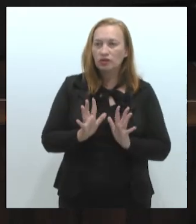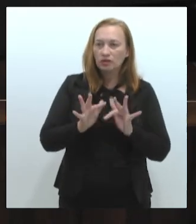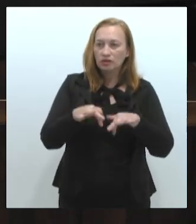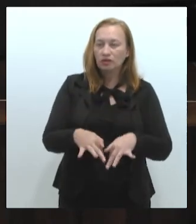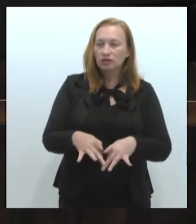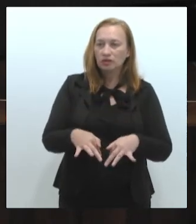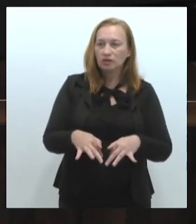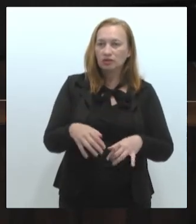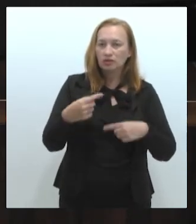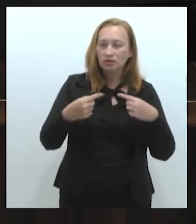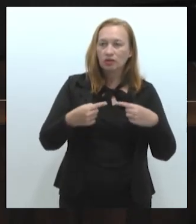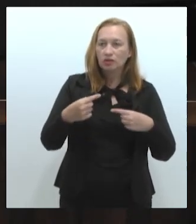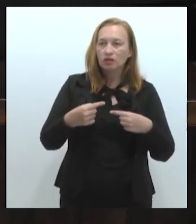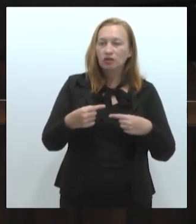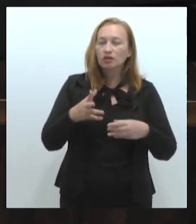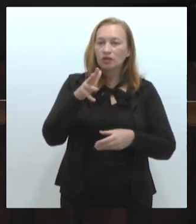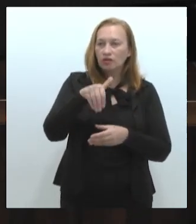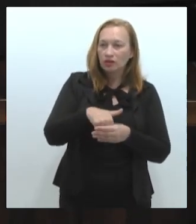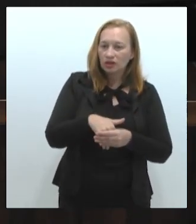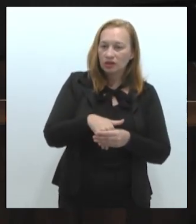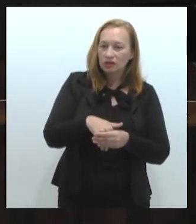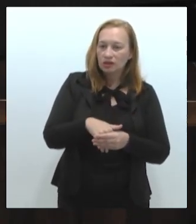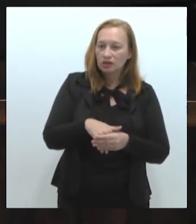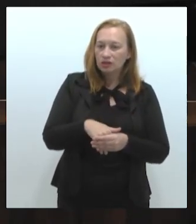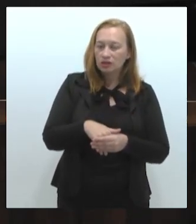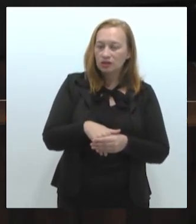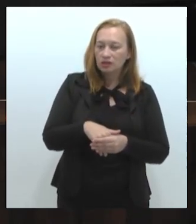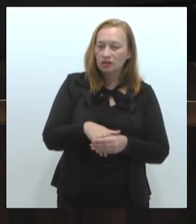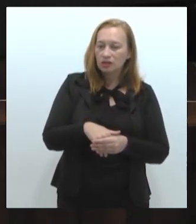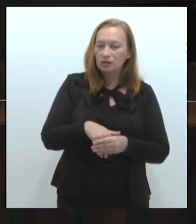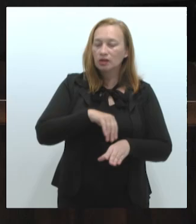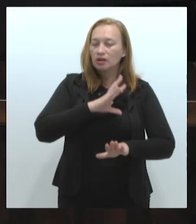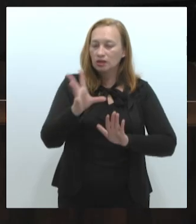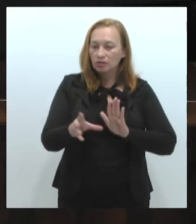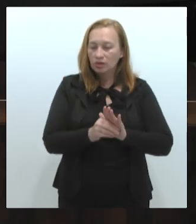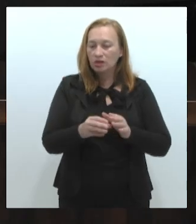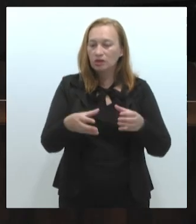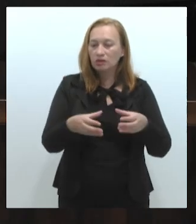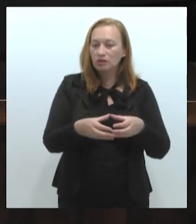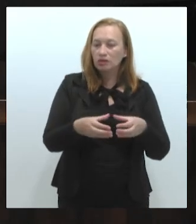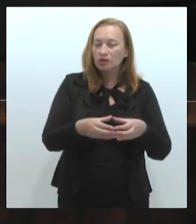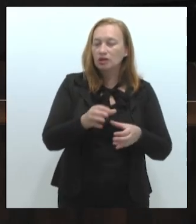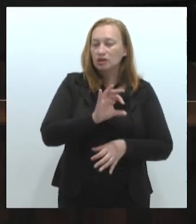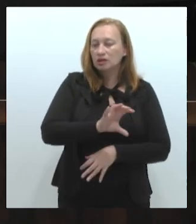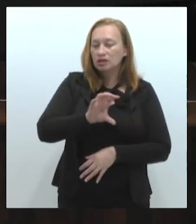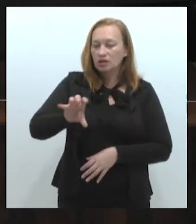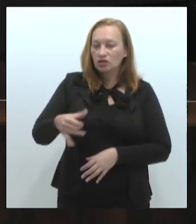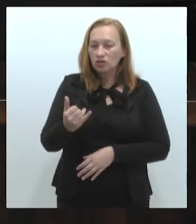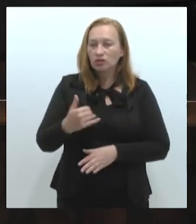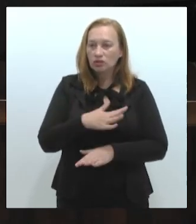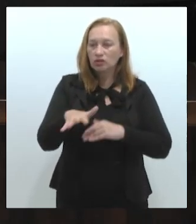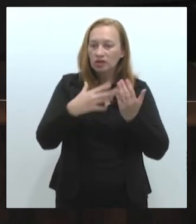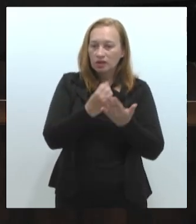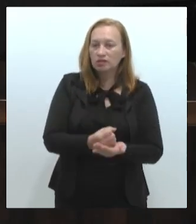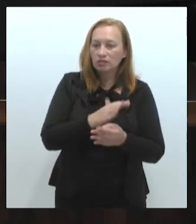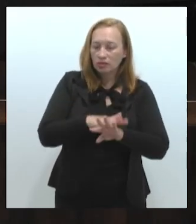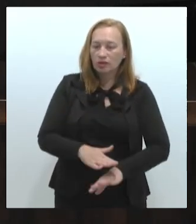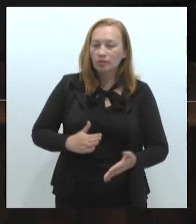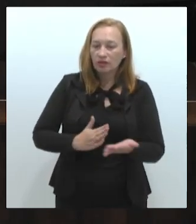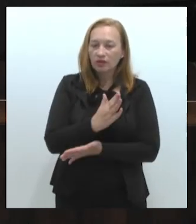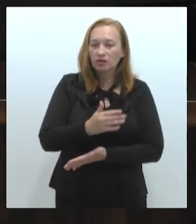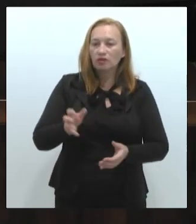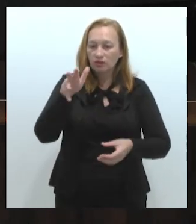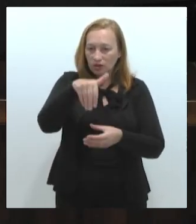encerrada a discussão. Em votação, as emendas da Comissão de Constituição e Justiça. Senhores que aprovam, permaneçam como estão. Aprovado.